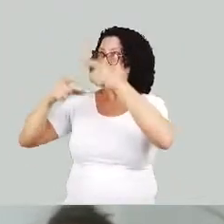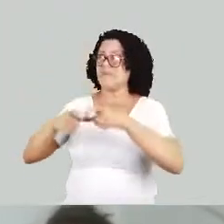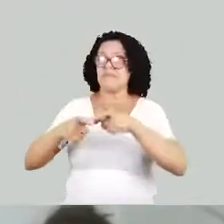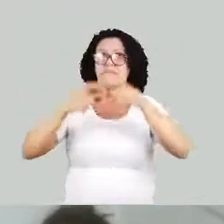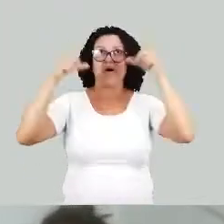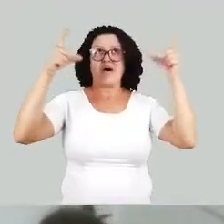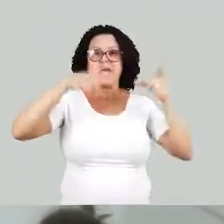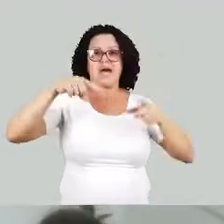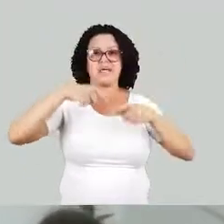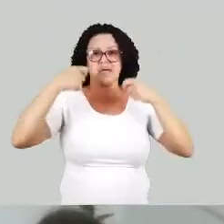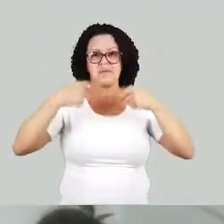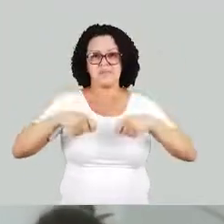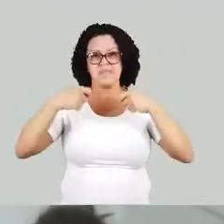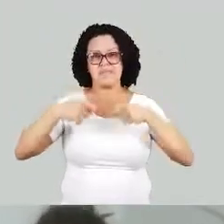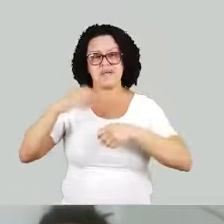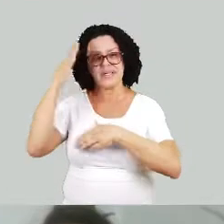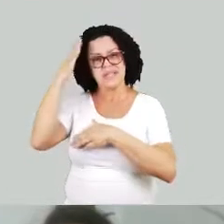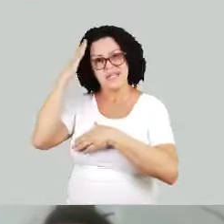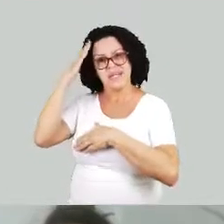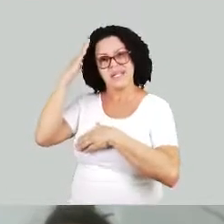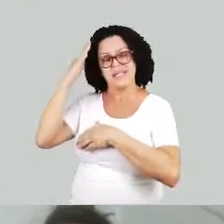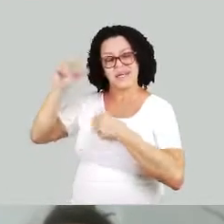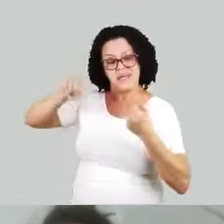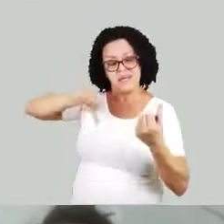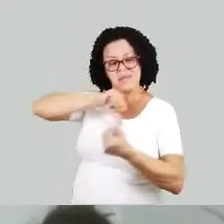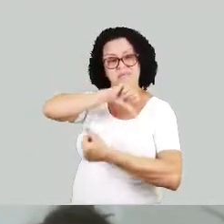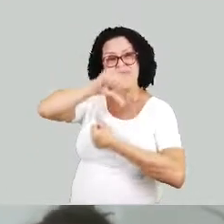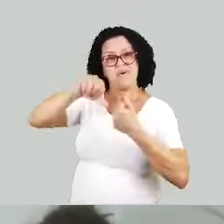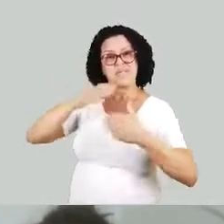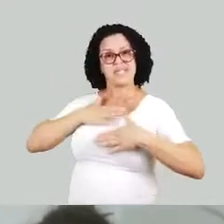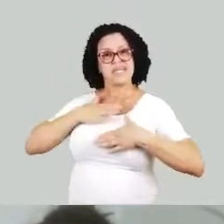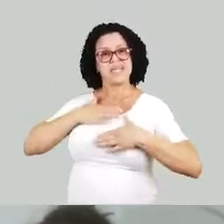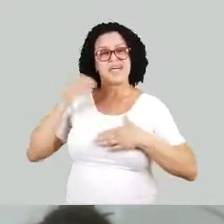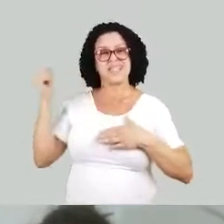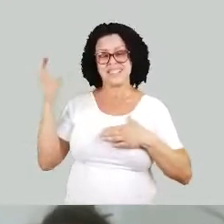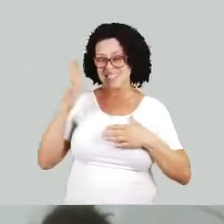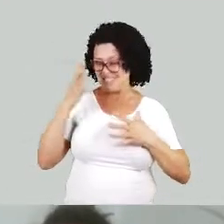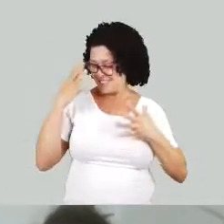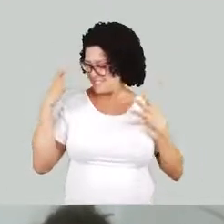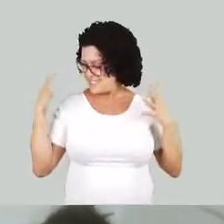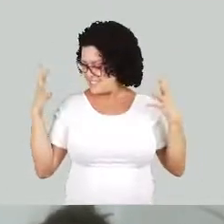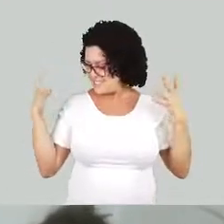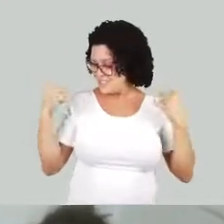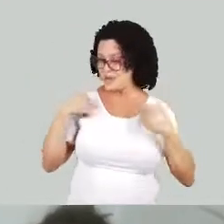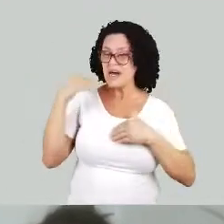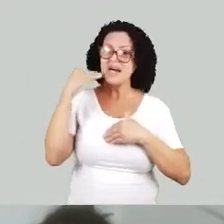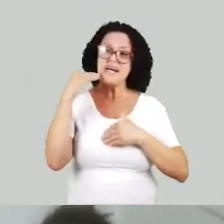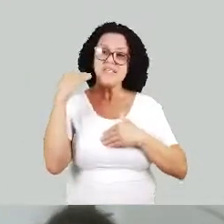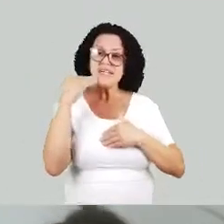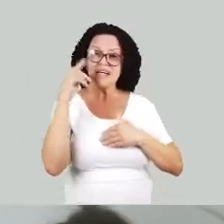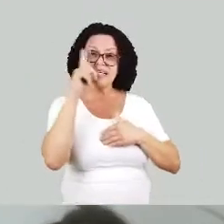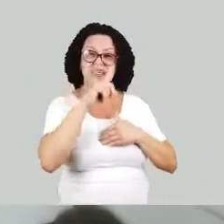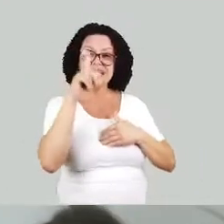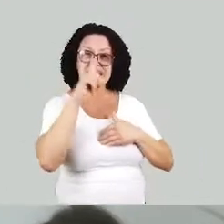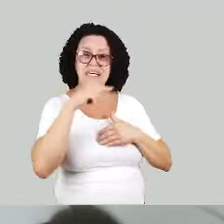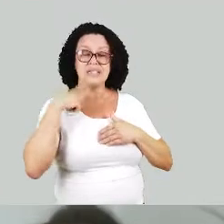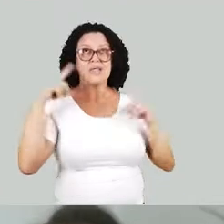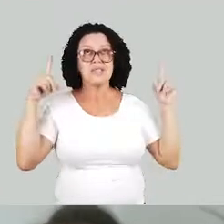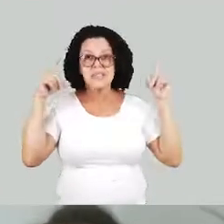a necessidade da gente acolher e de transformar as nossas sombras, os nossos defeitos, as